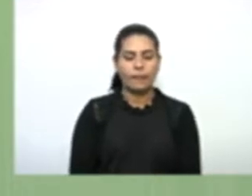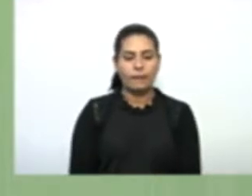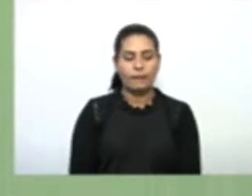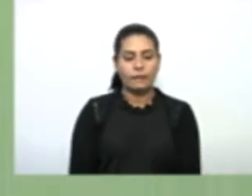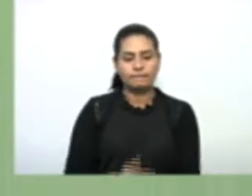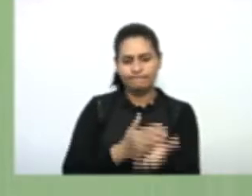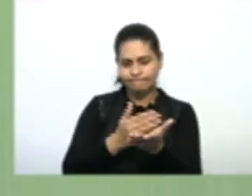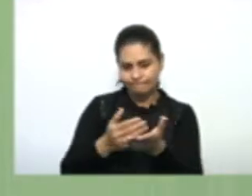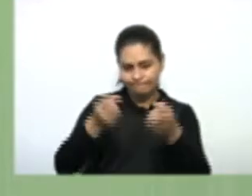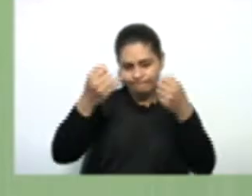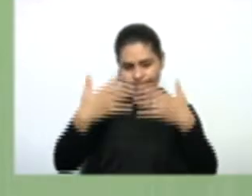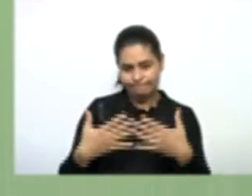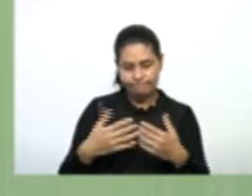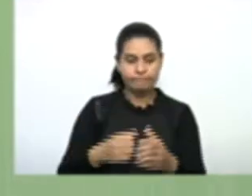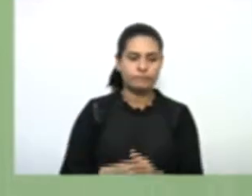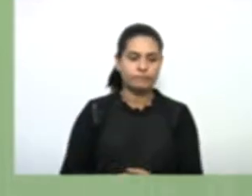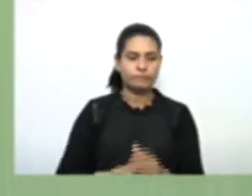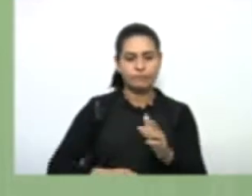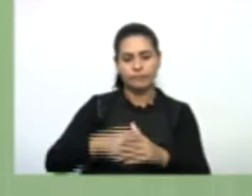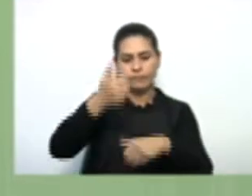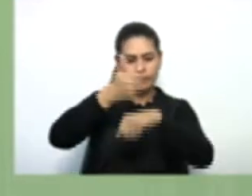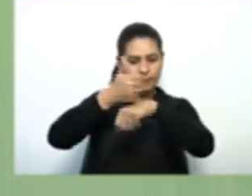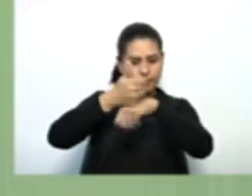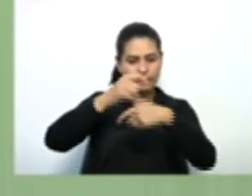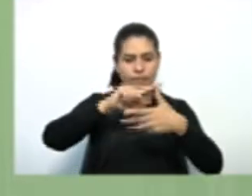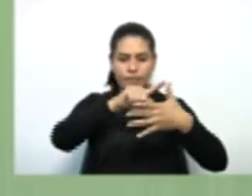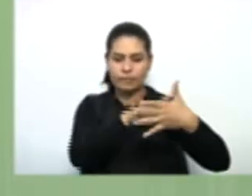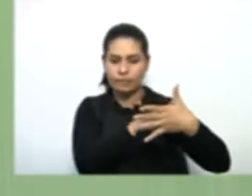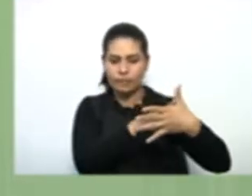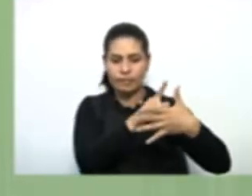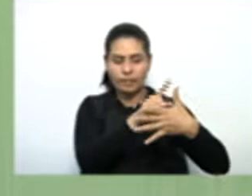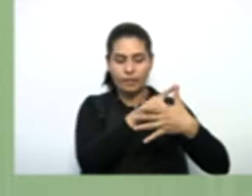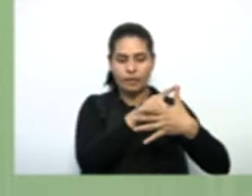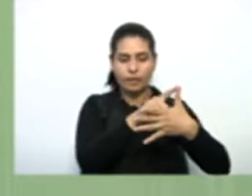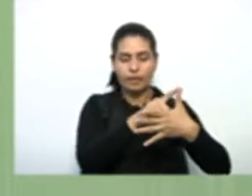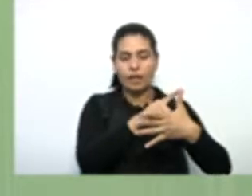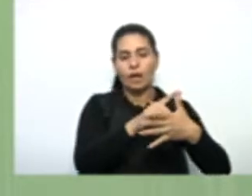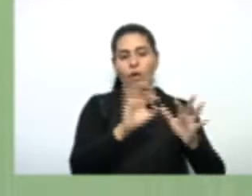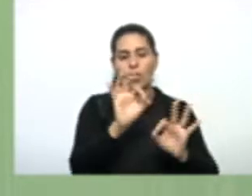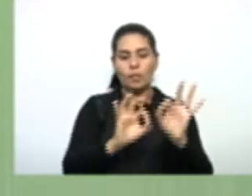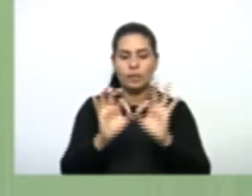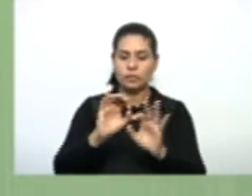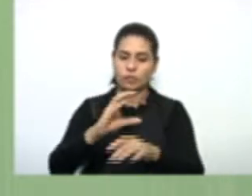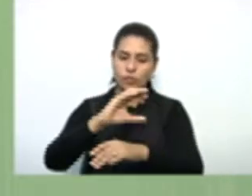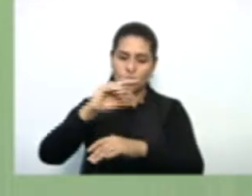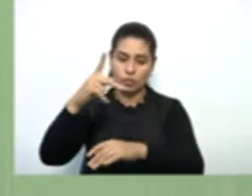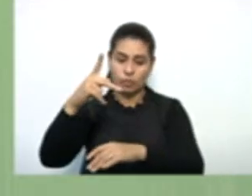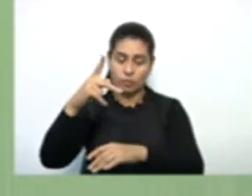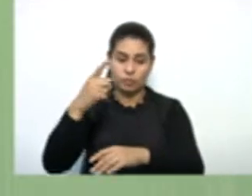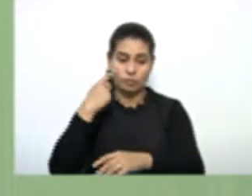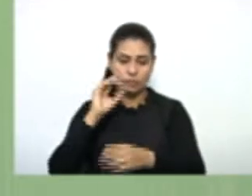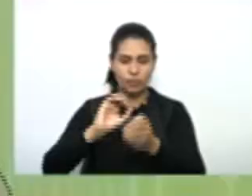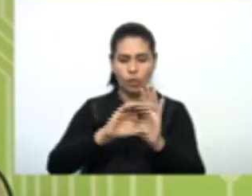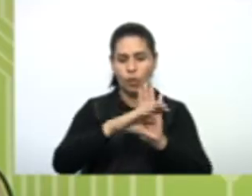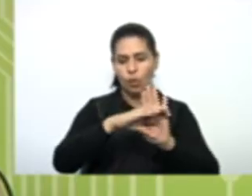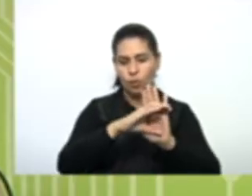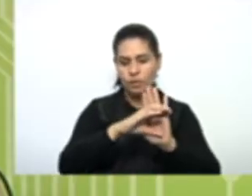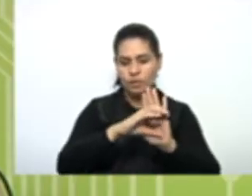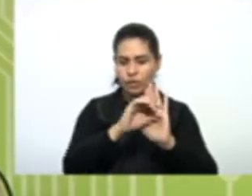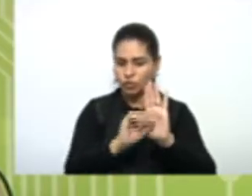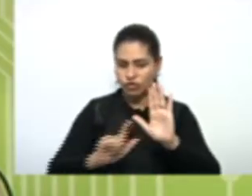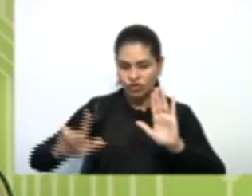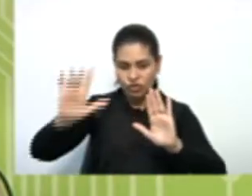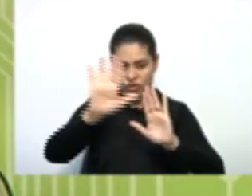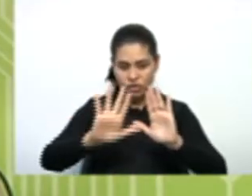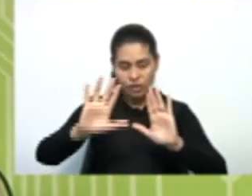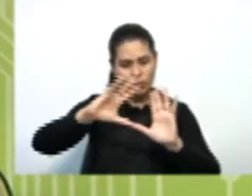Vamos começar então? Primeiro tópico, estamos falando então de operações cooperativas. Tem um conceito que ele é bastante